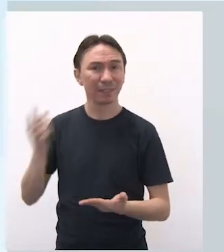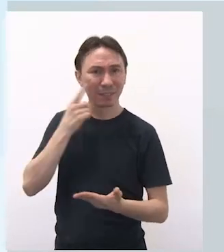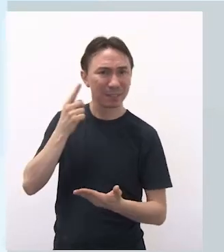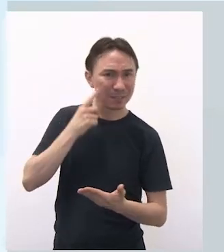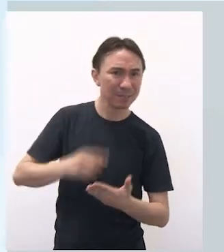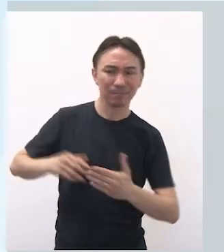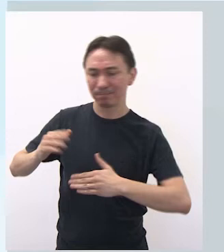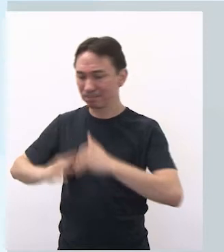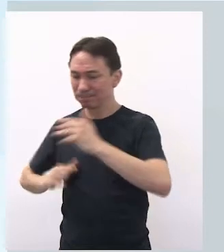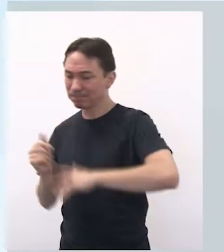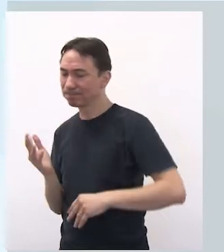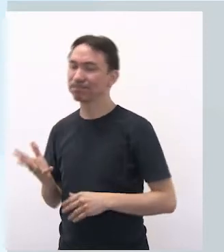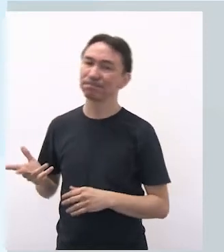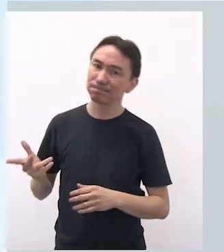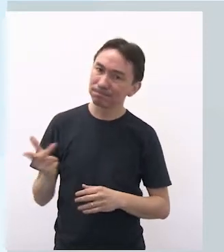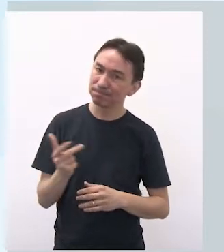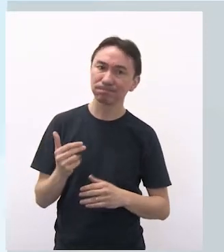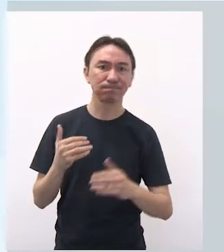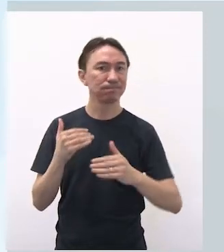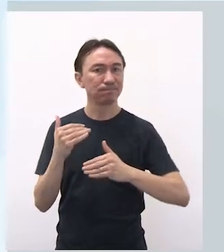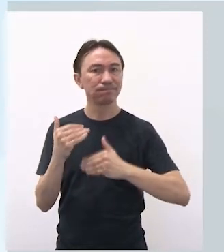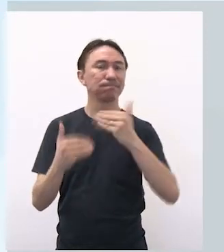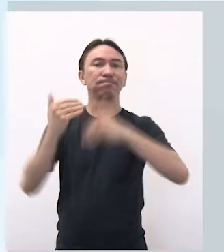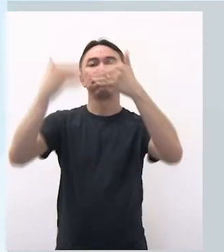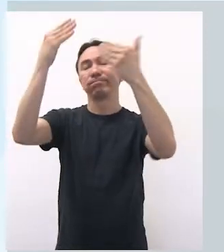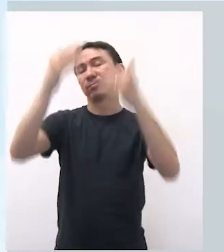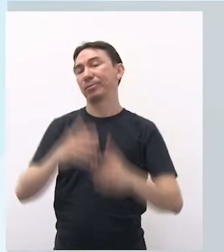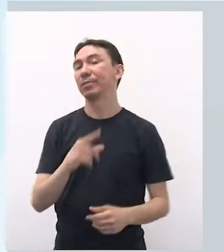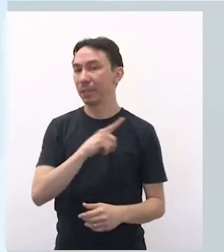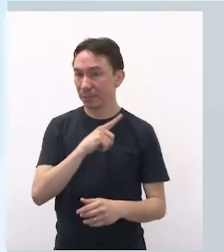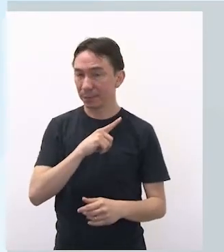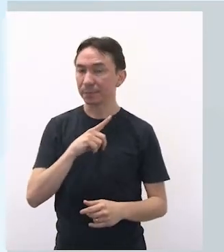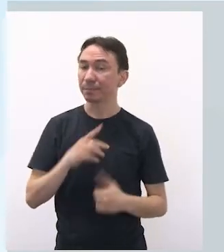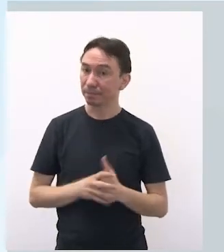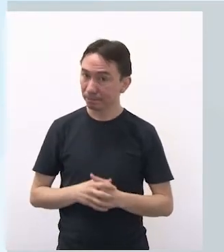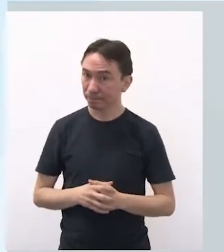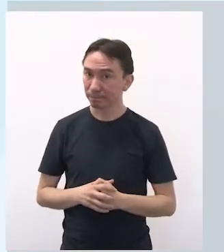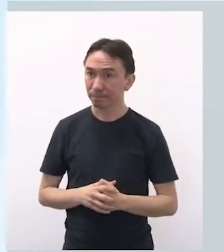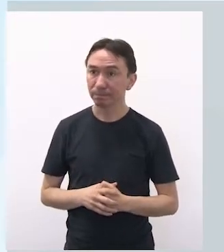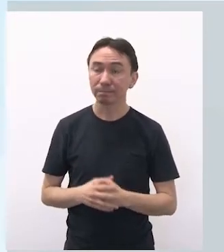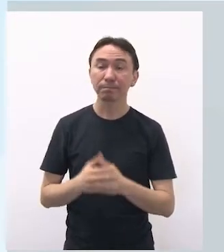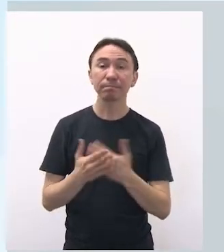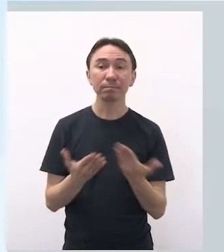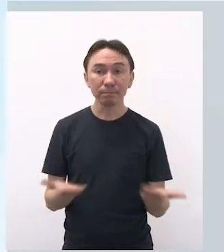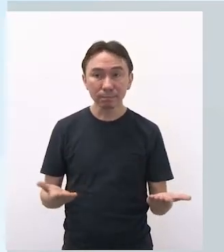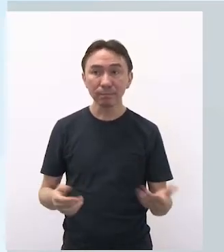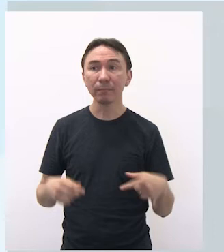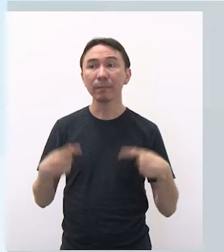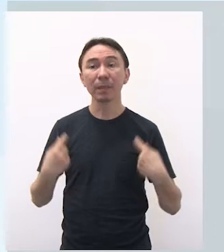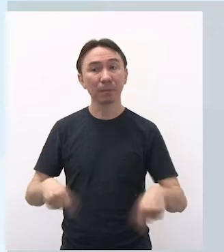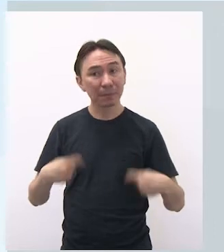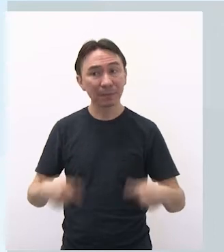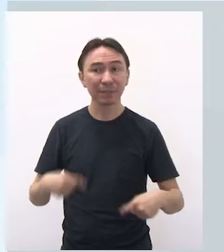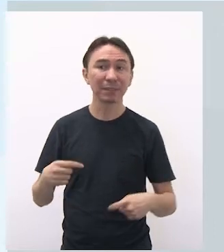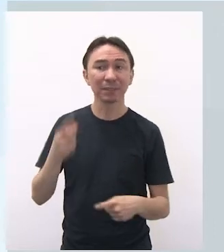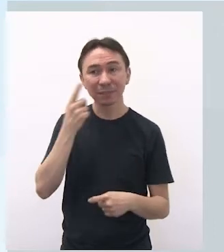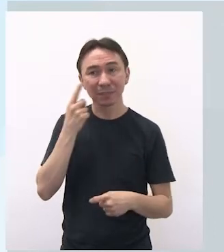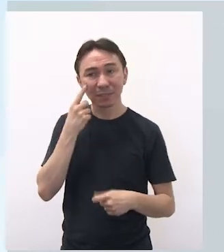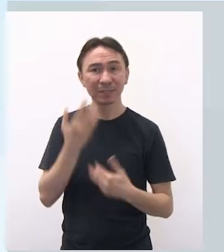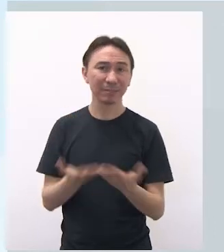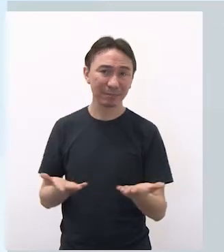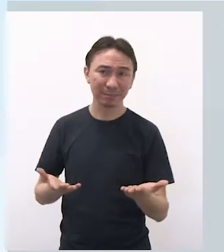para isso, é muito interessante a gente pensar em relacionar a taxonomia de Bloom